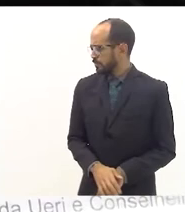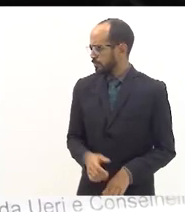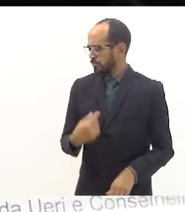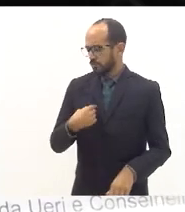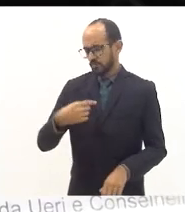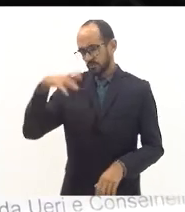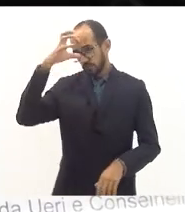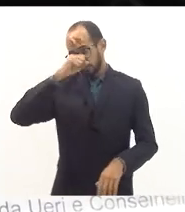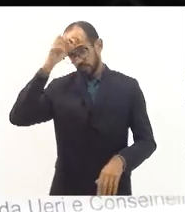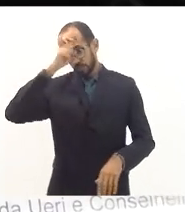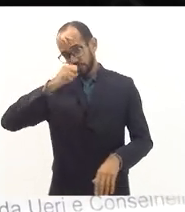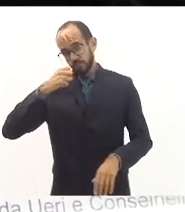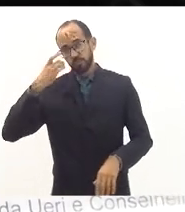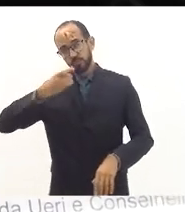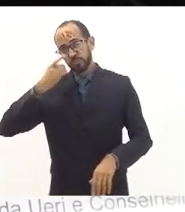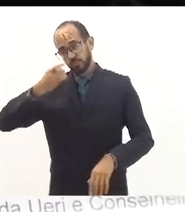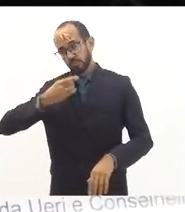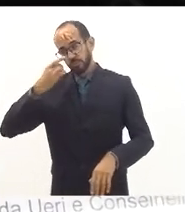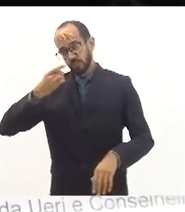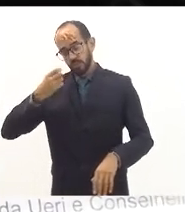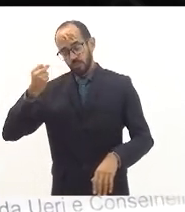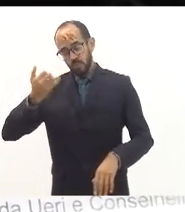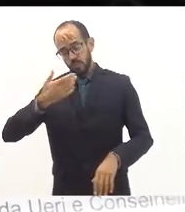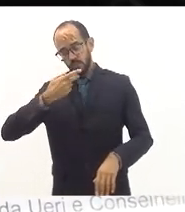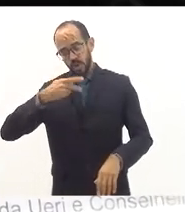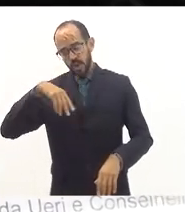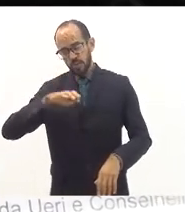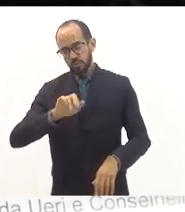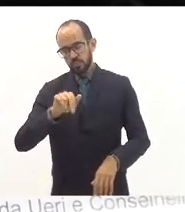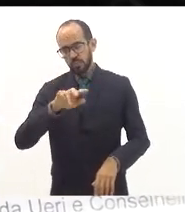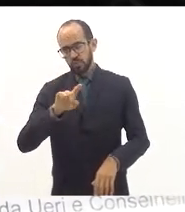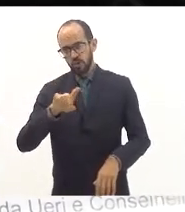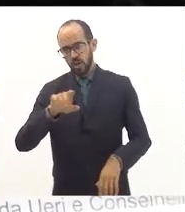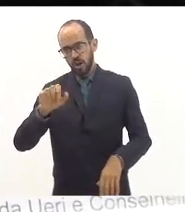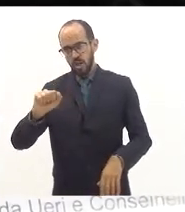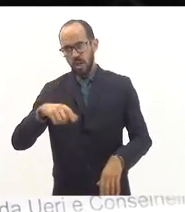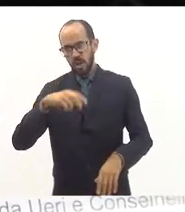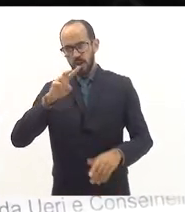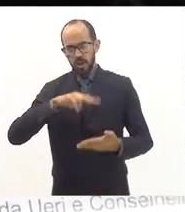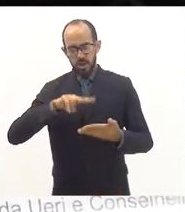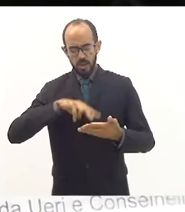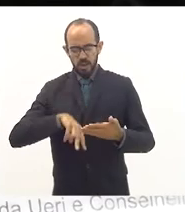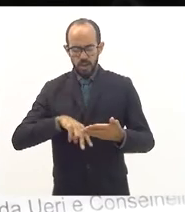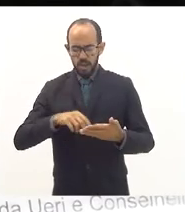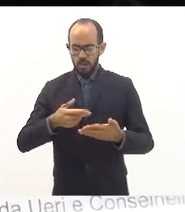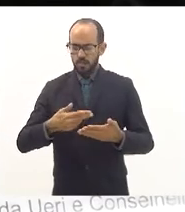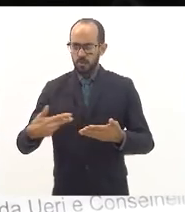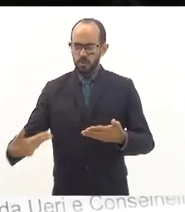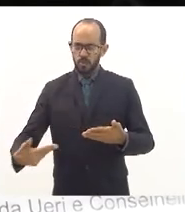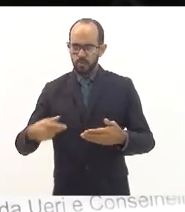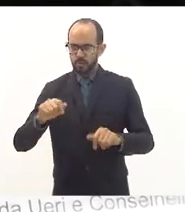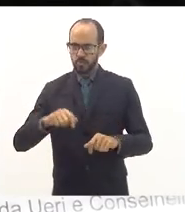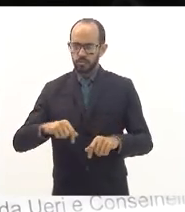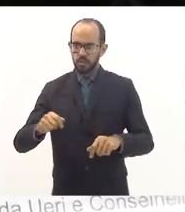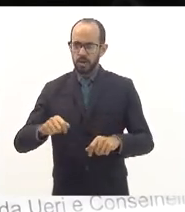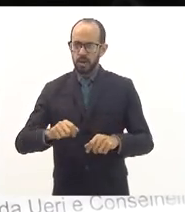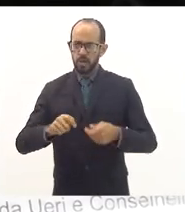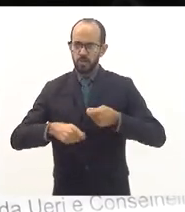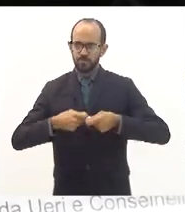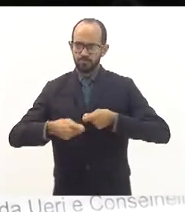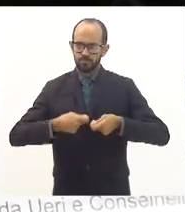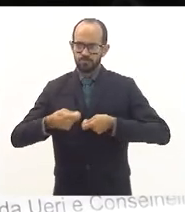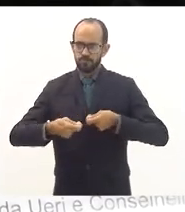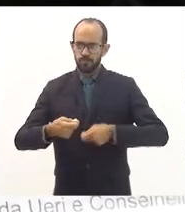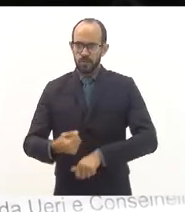deputada, a, quando falar de Brizola, ler alguma coisa até para controlar a emoção,